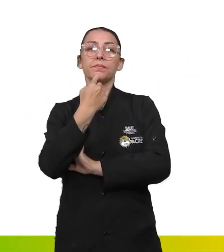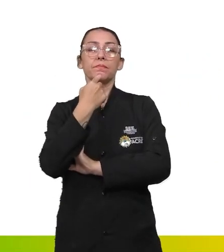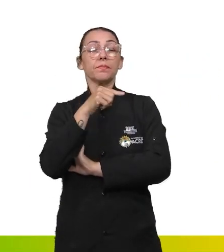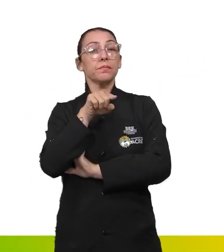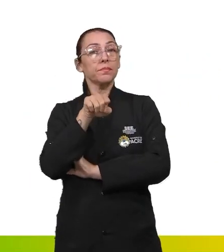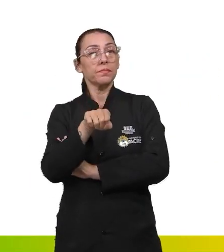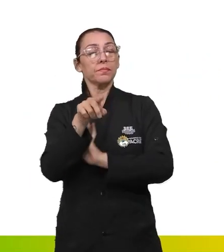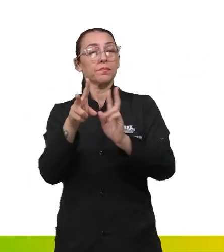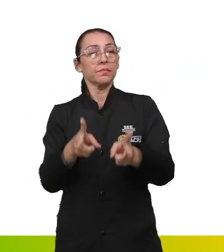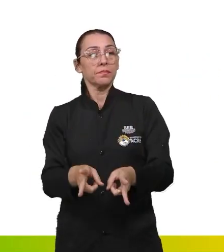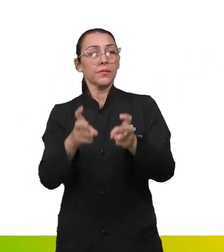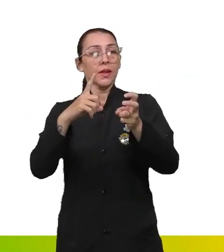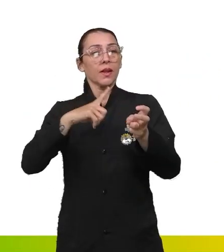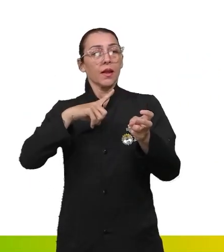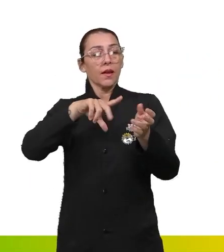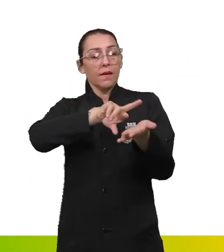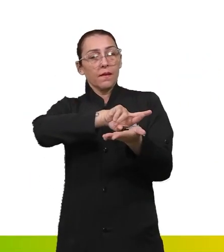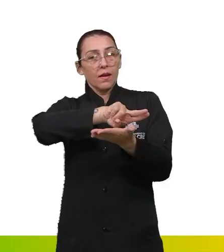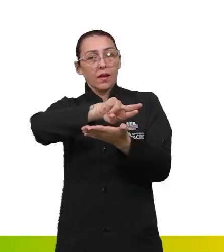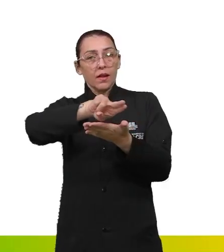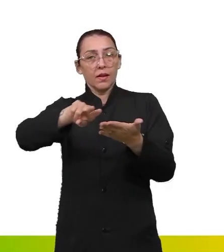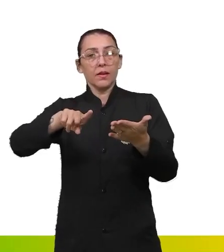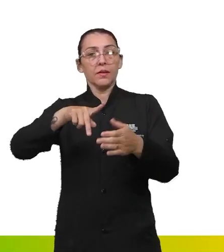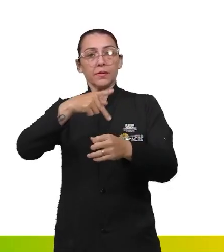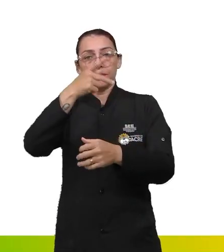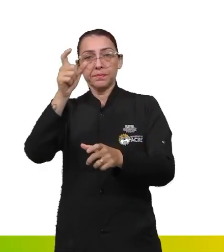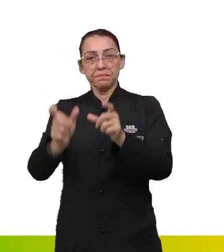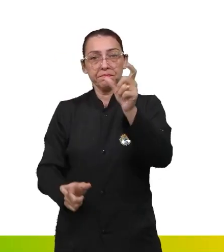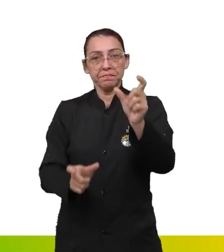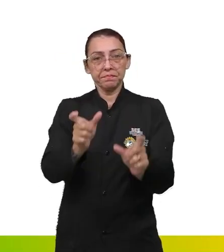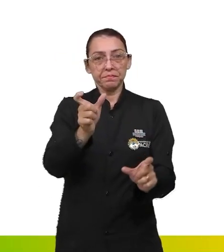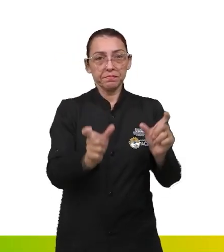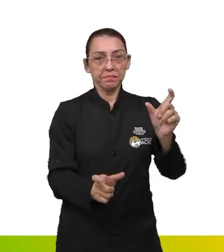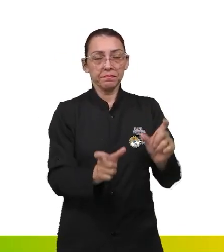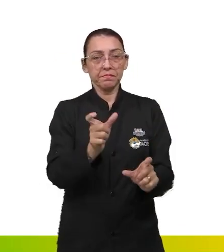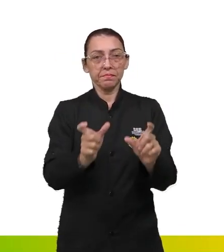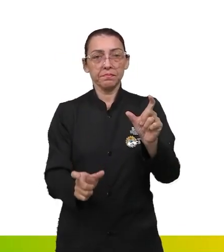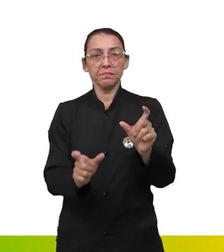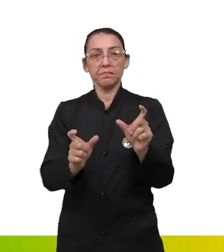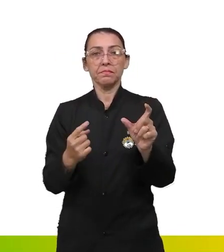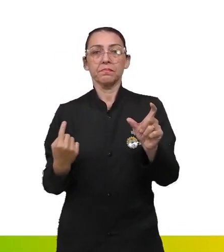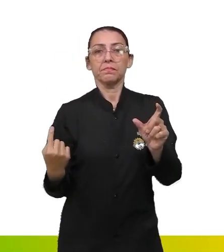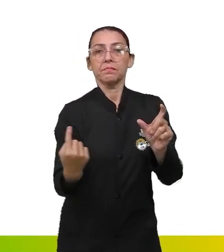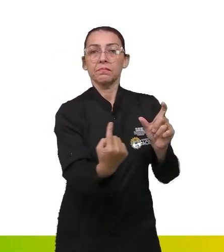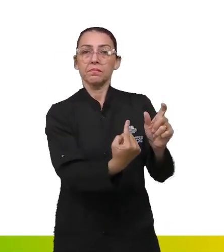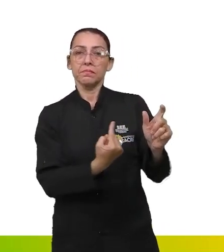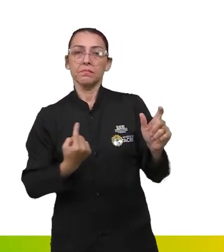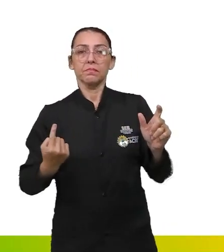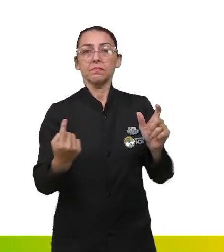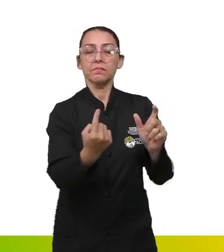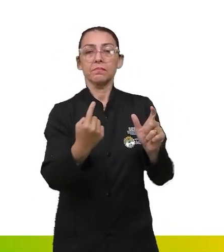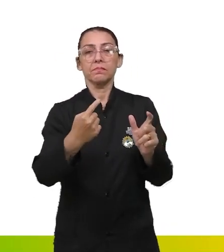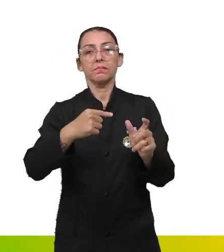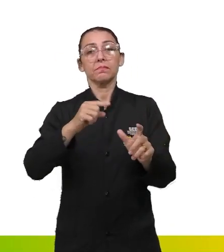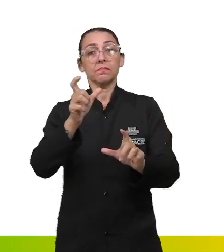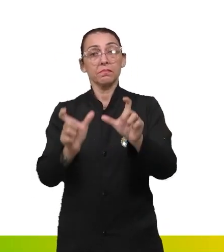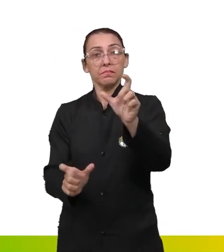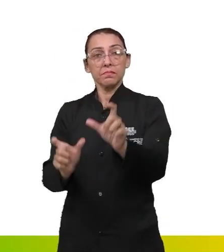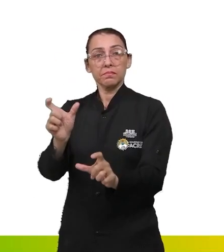você vê que existem várias pessoas, né, que, digamos assim, estão circulando, essas pessoas que